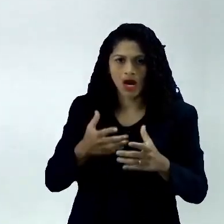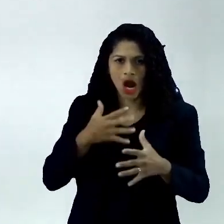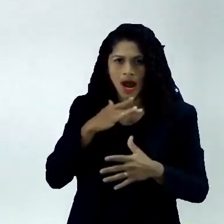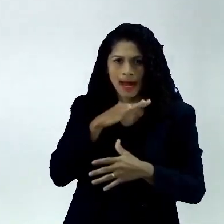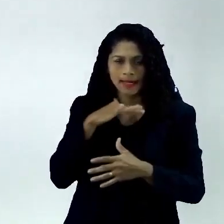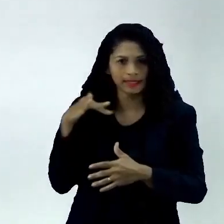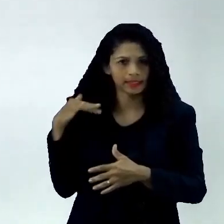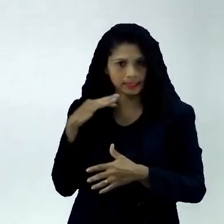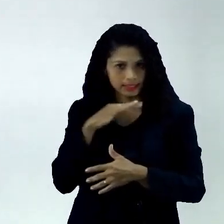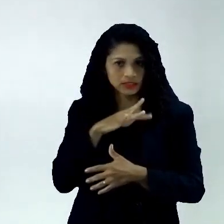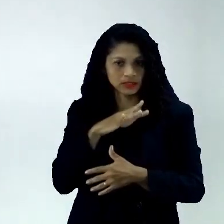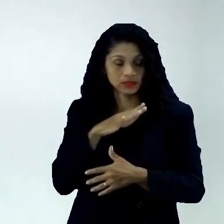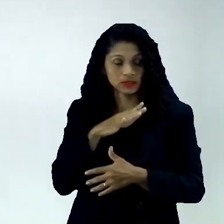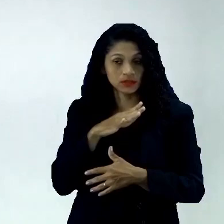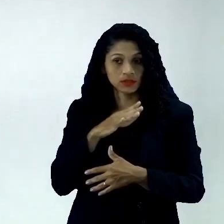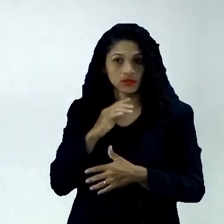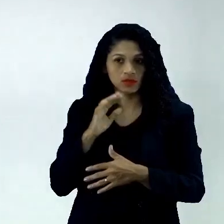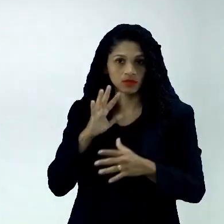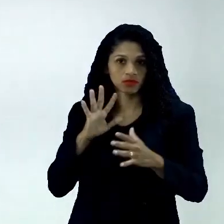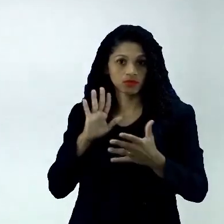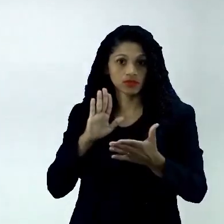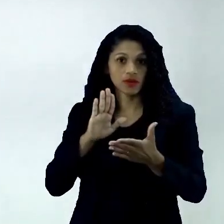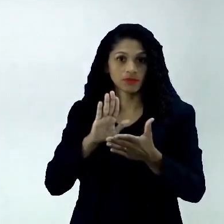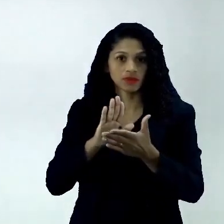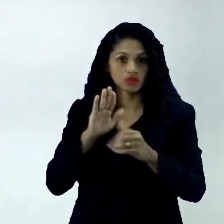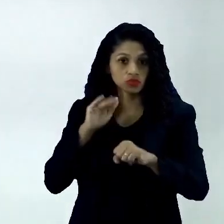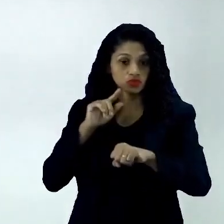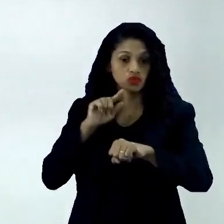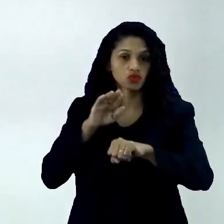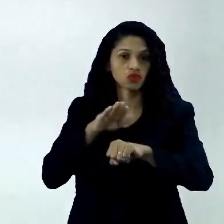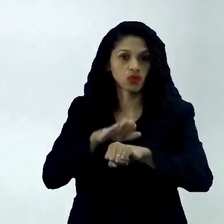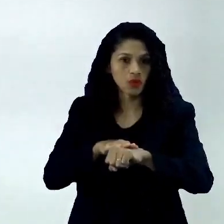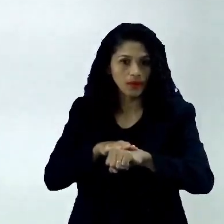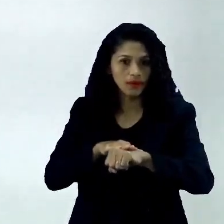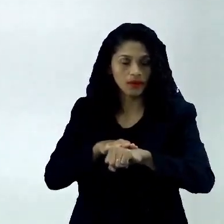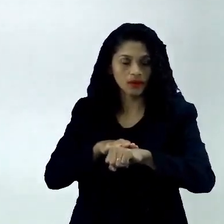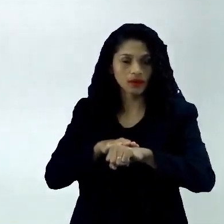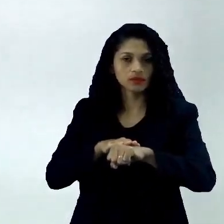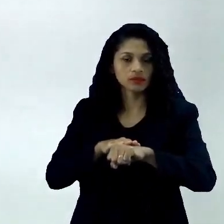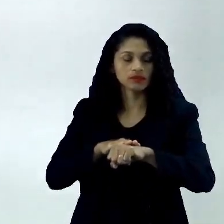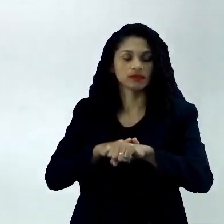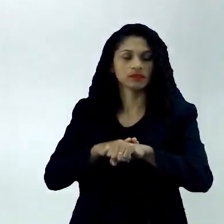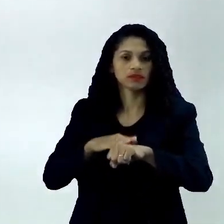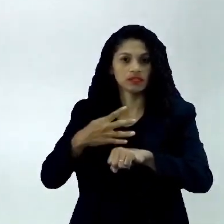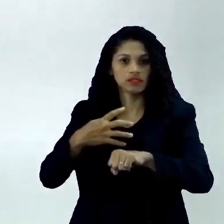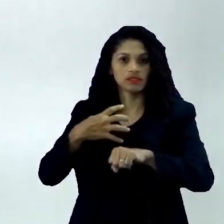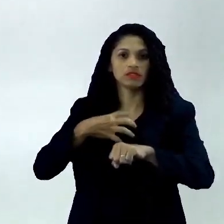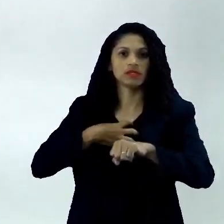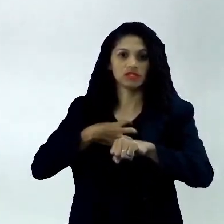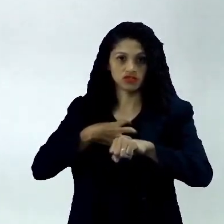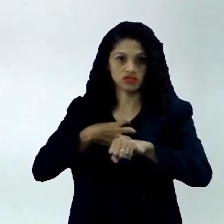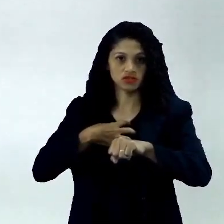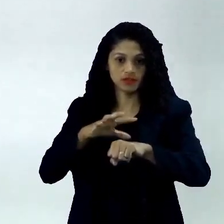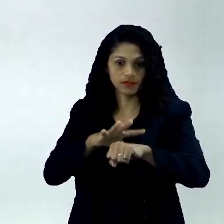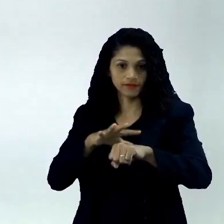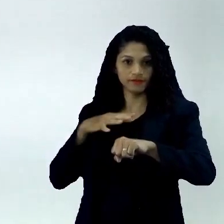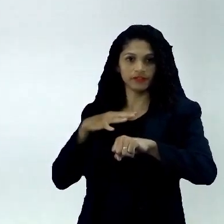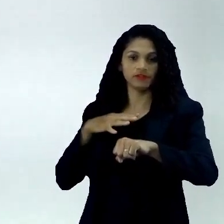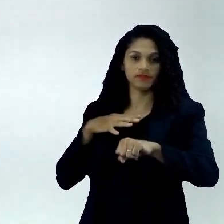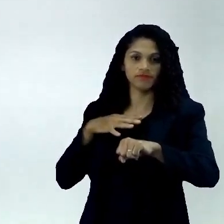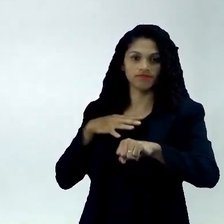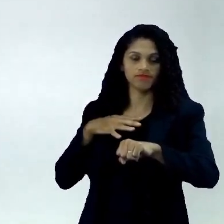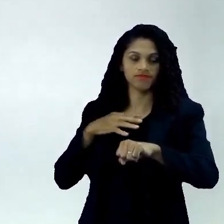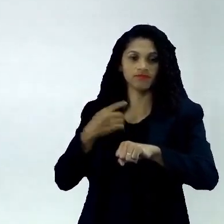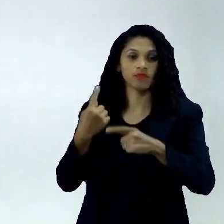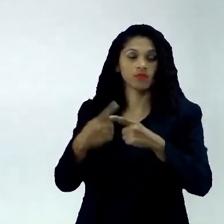aproxima, automaticamente ao se aproximar e ao tocar naquela superfície quente, a sua reação vai ser de se afastar.